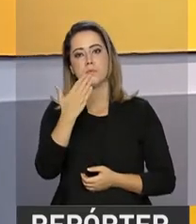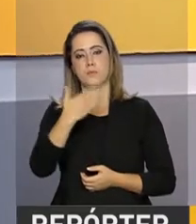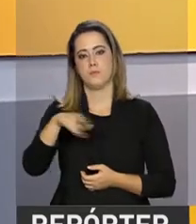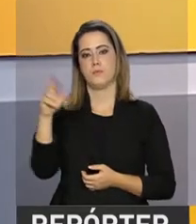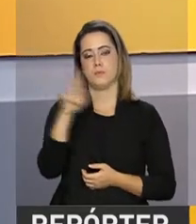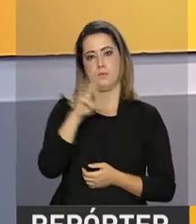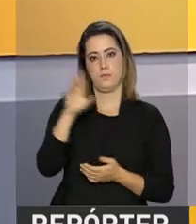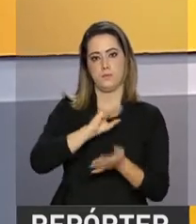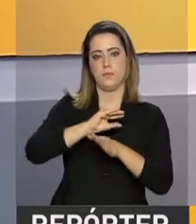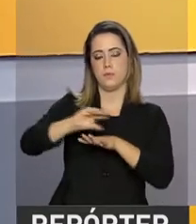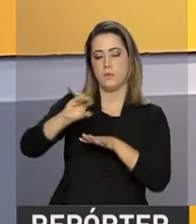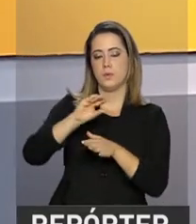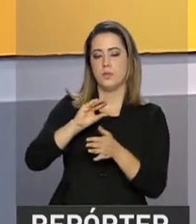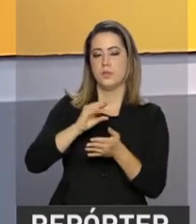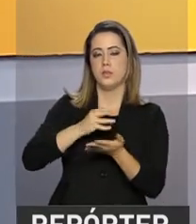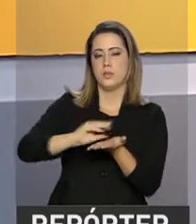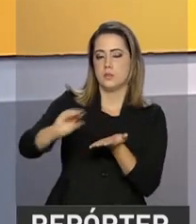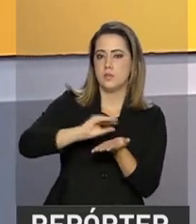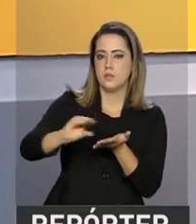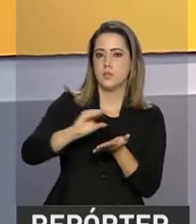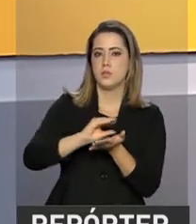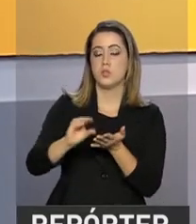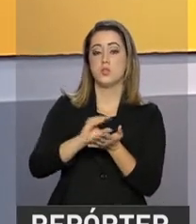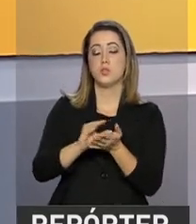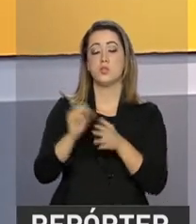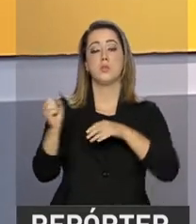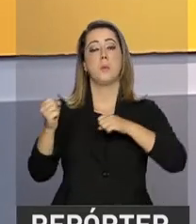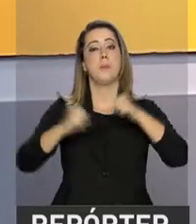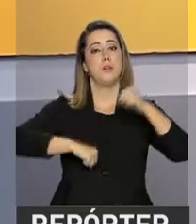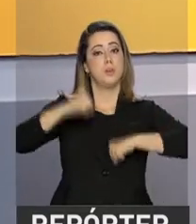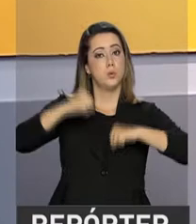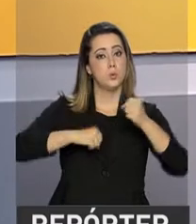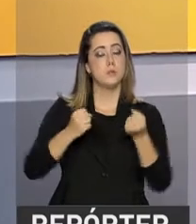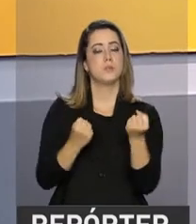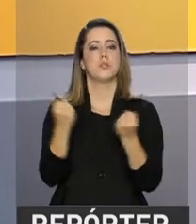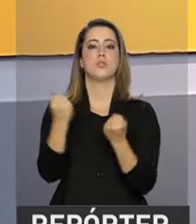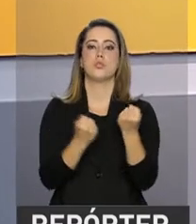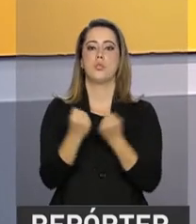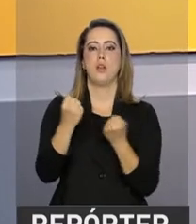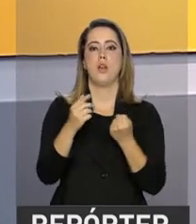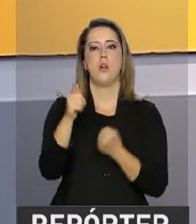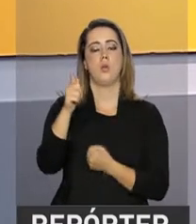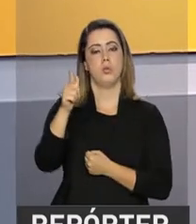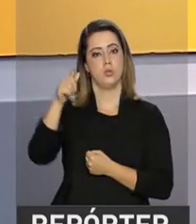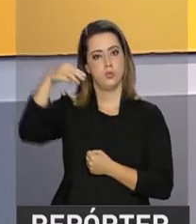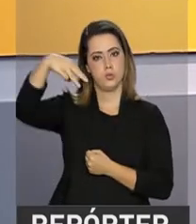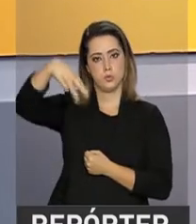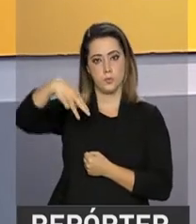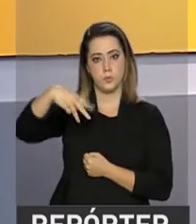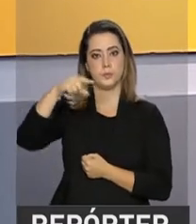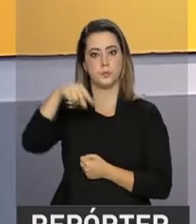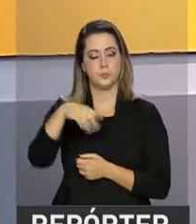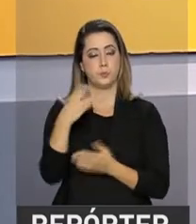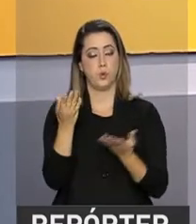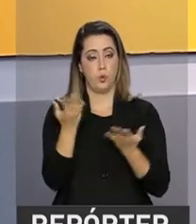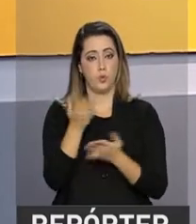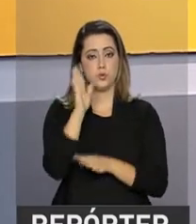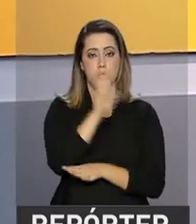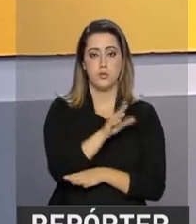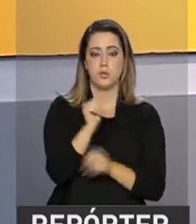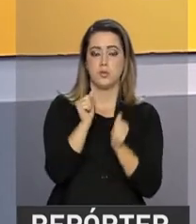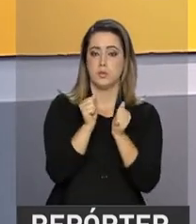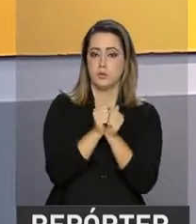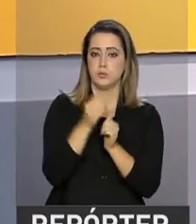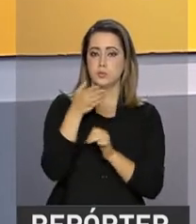meio de reais vão ser investidos pela General Motors no Brasil. O anúncio foi feito nesta tarde pelo presidente Michel Temer, junto com o presidente da